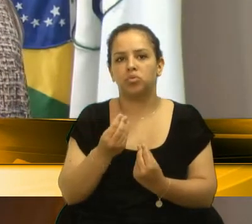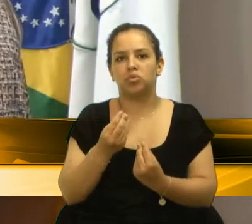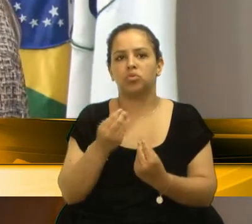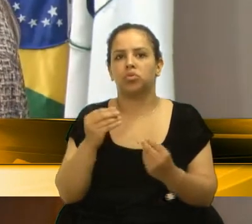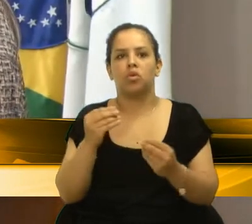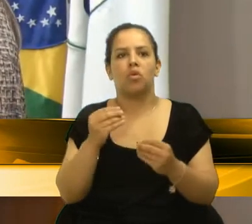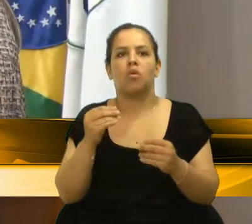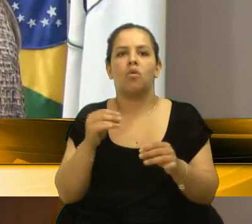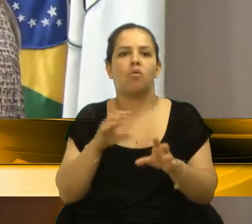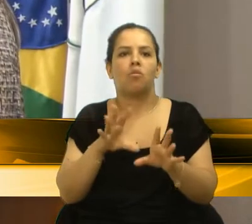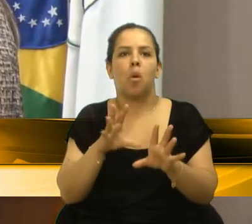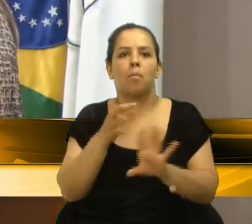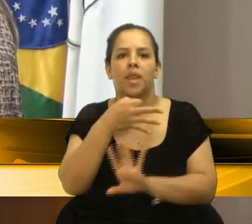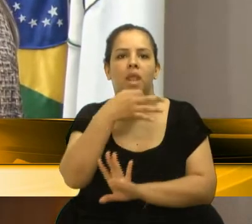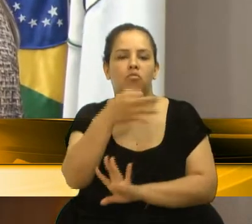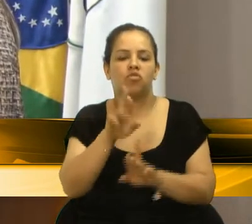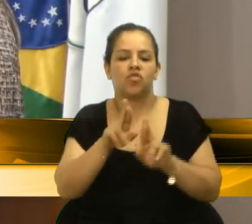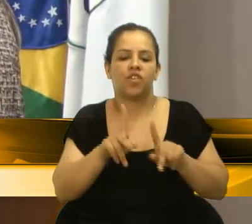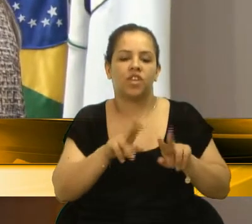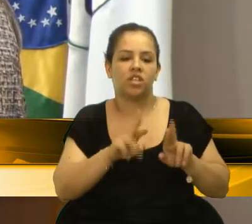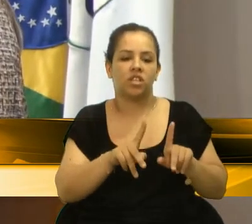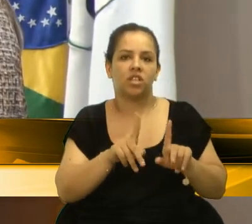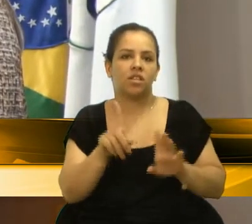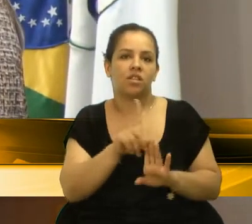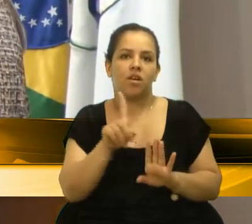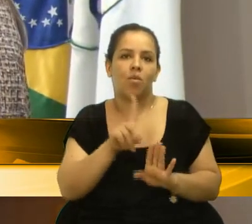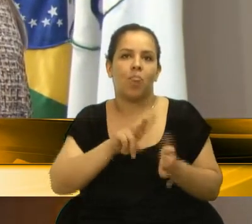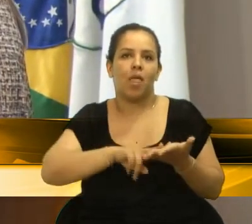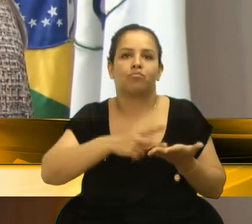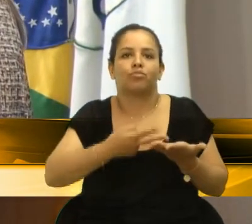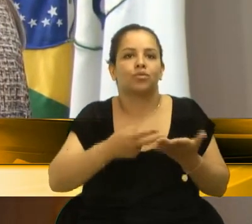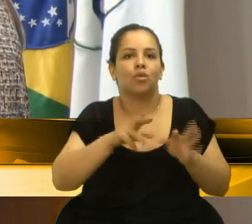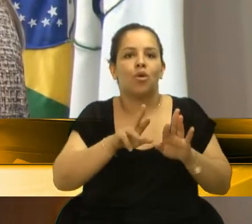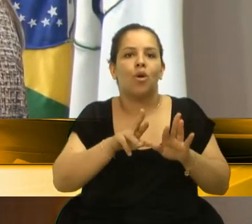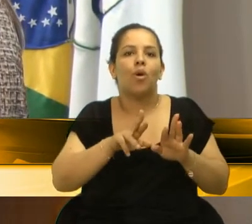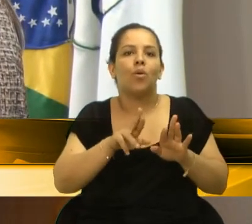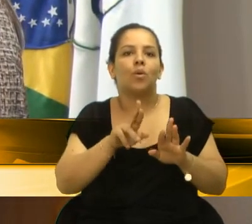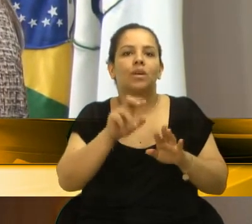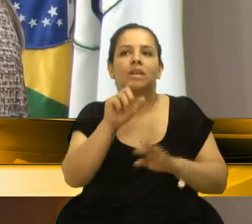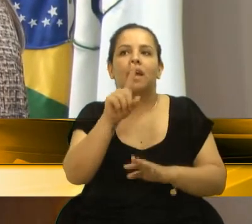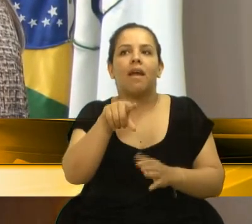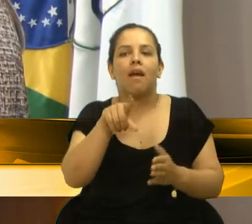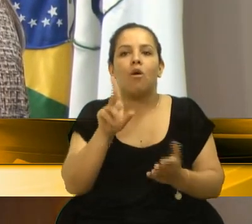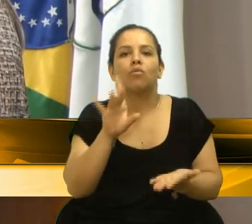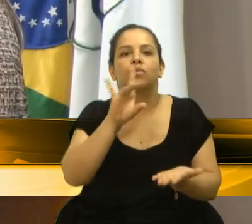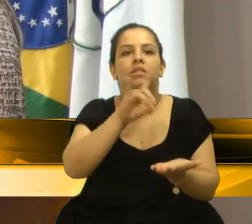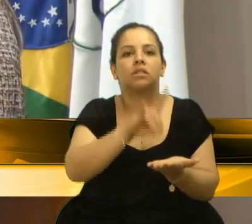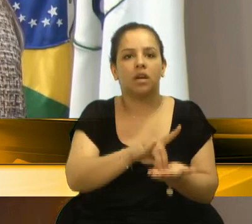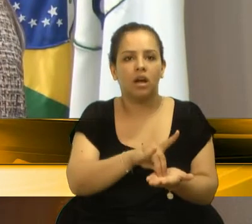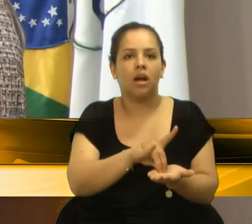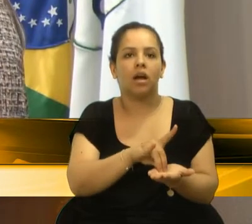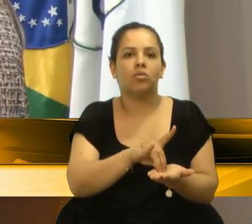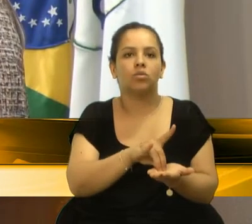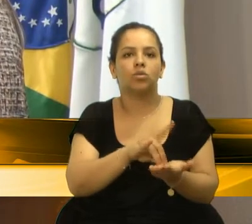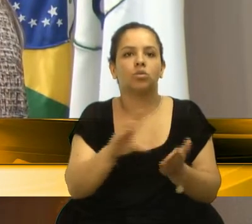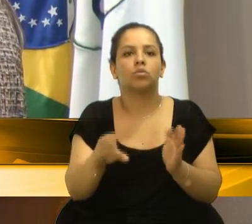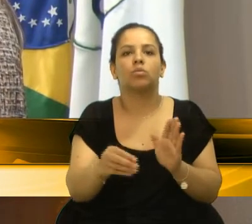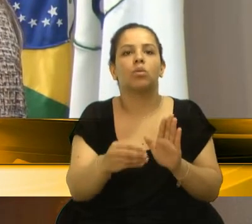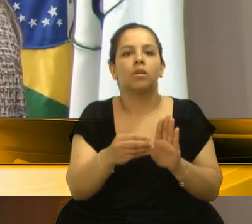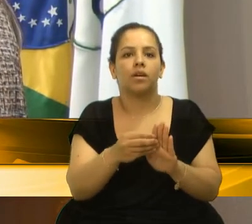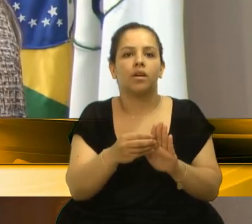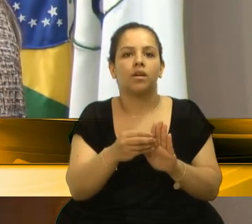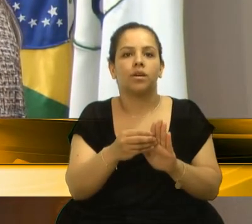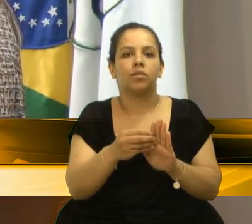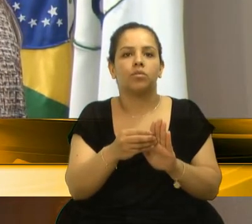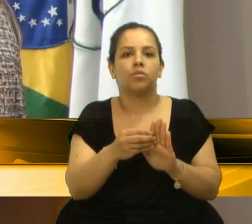opinião, não traduzindo necessariamente fatos oficiais capazes de colocar em xeque o mandato